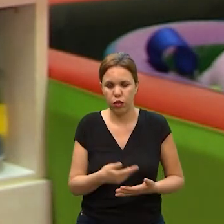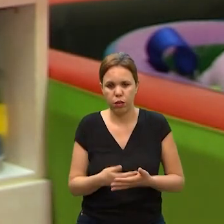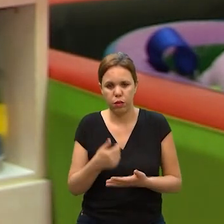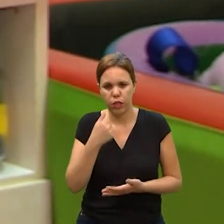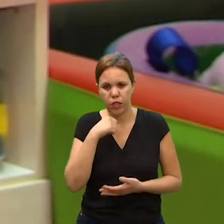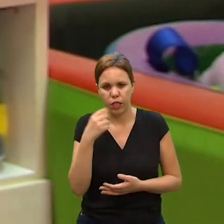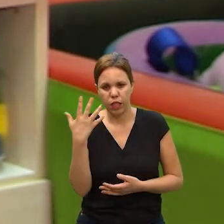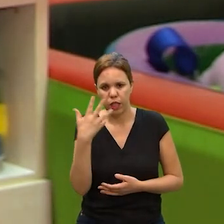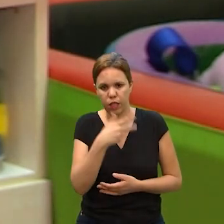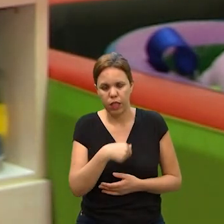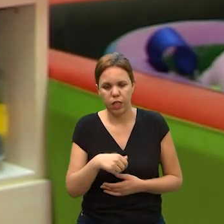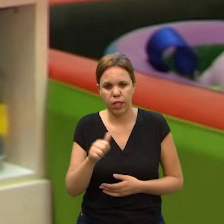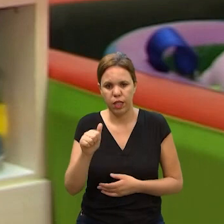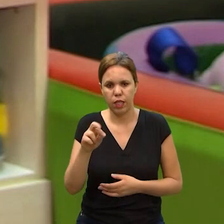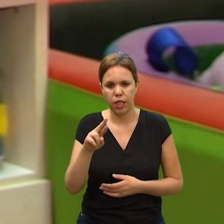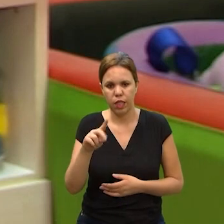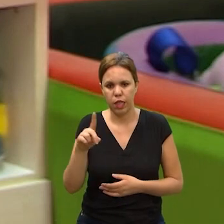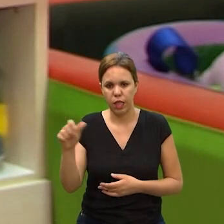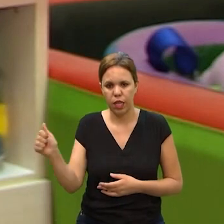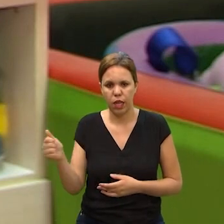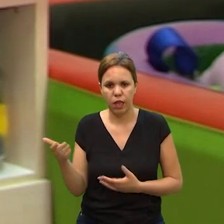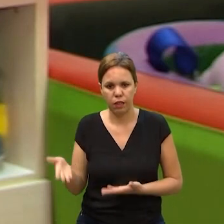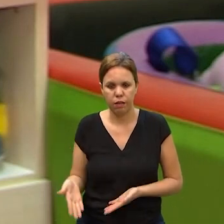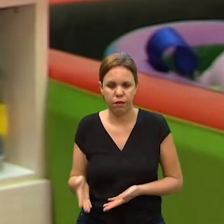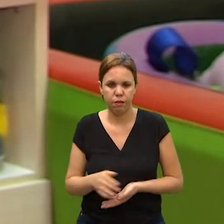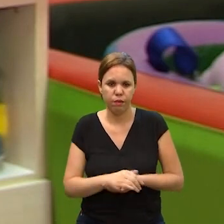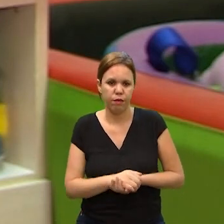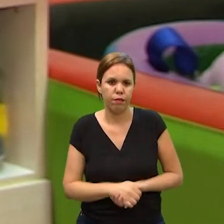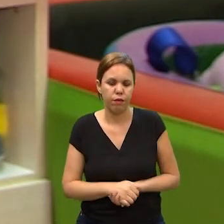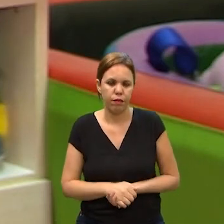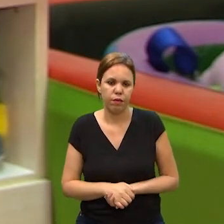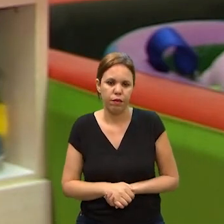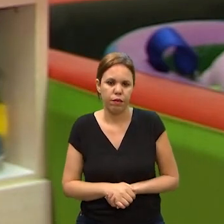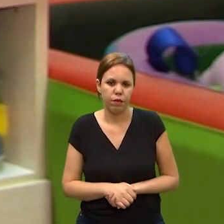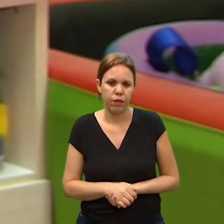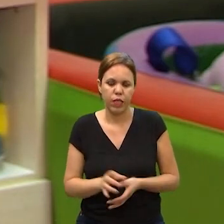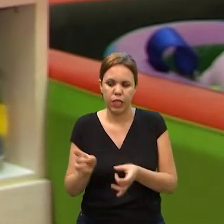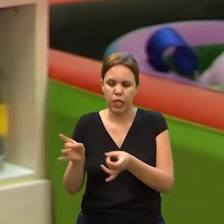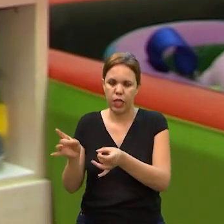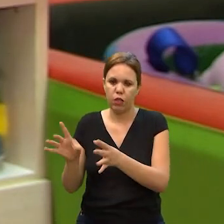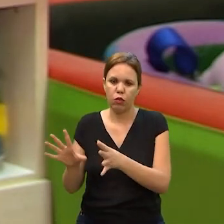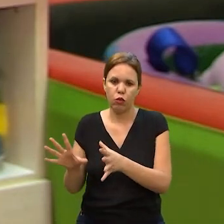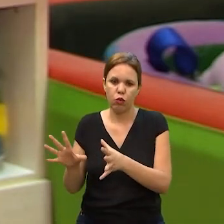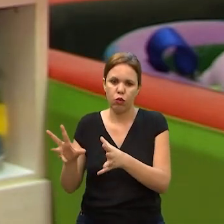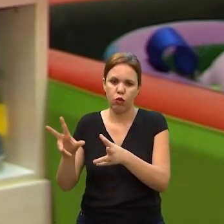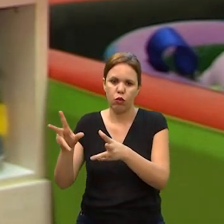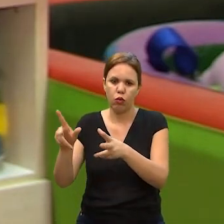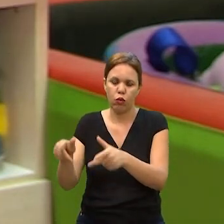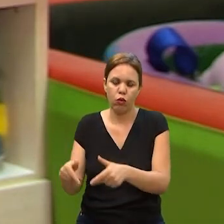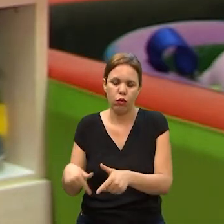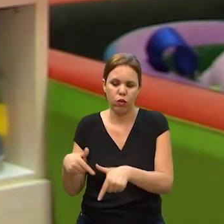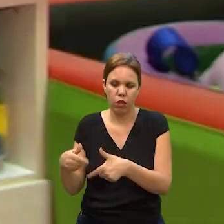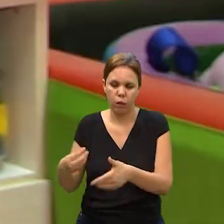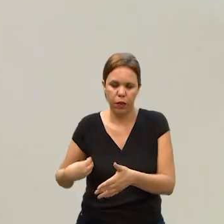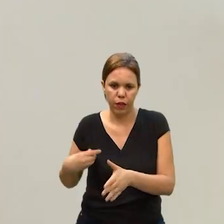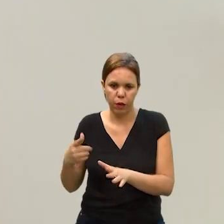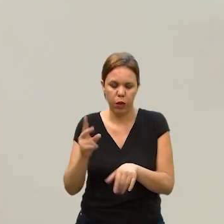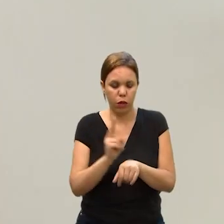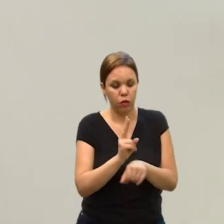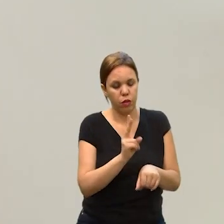e que largou tudo para cuidar dessas meninas com tanto amor e carinho. A história dela você vai conhecer